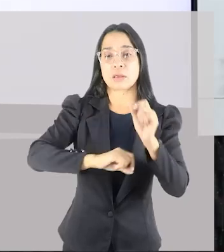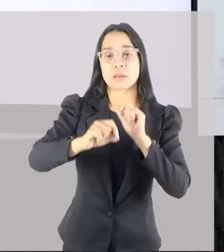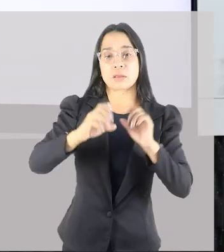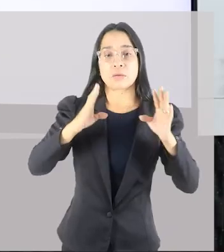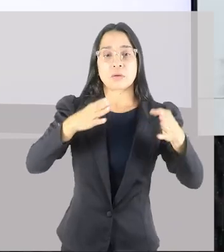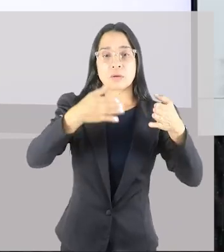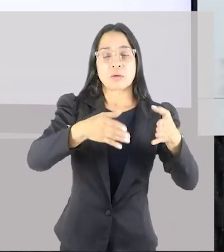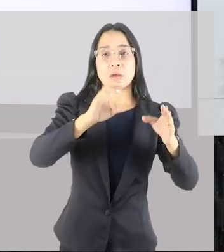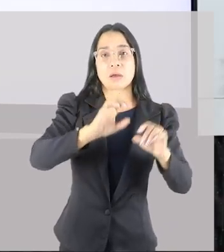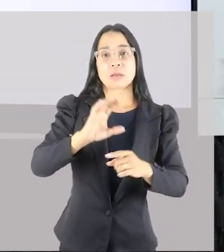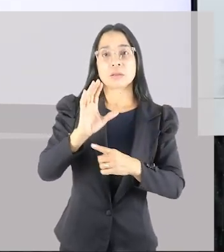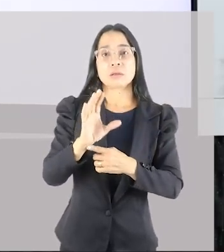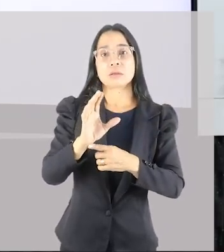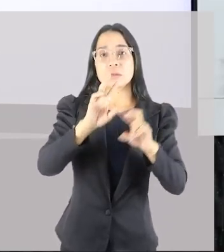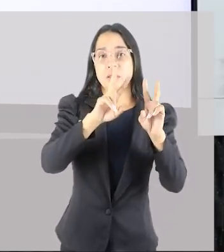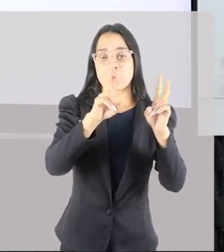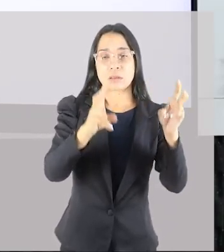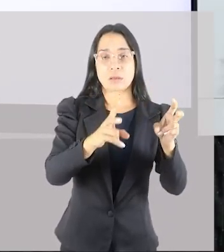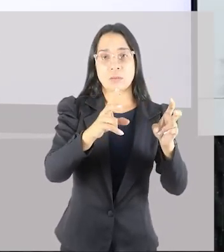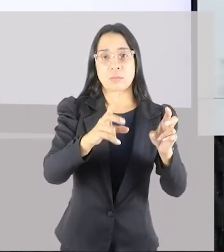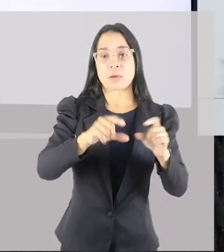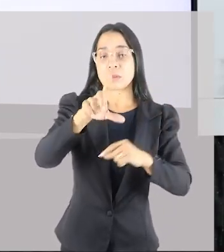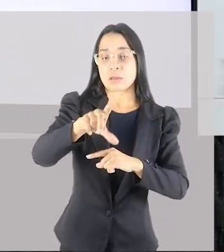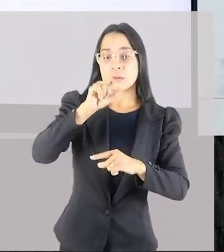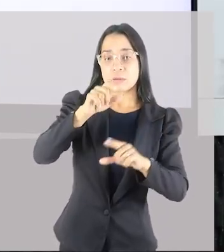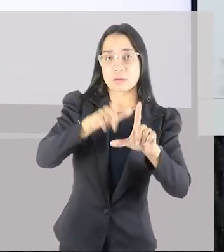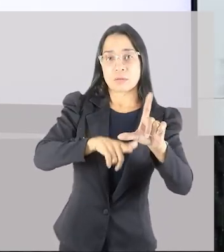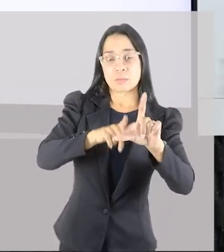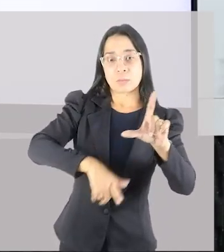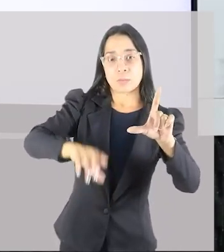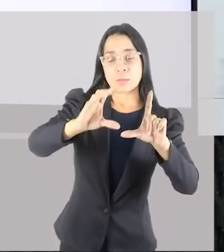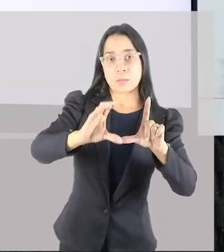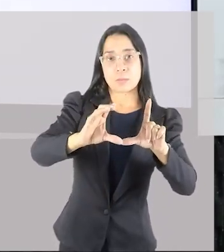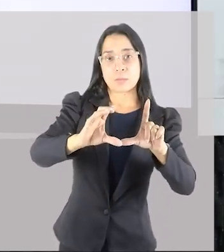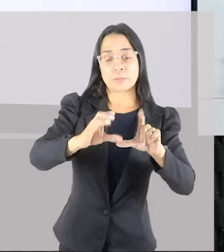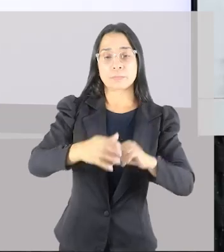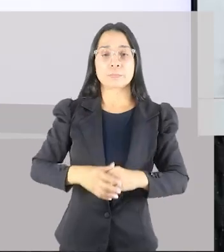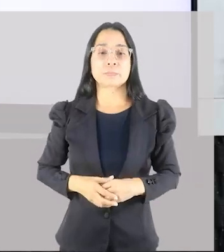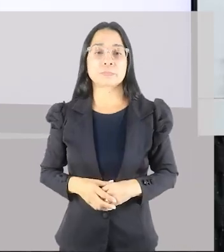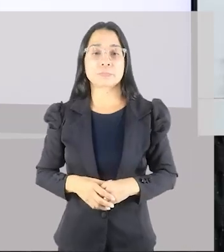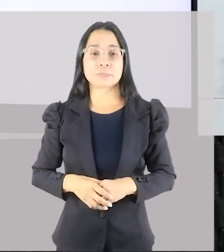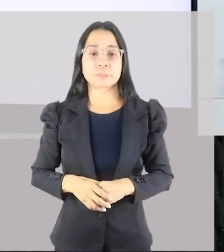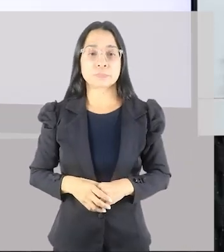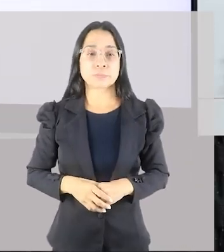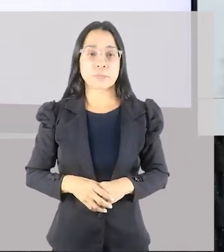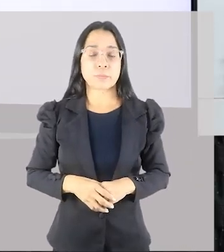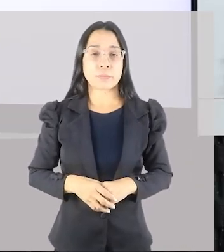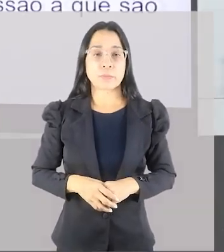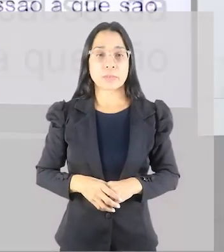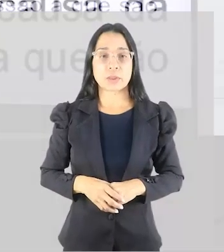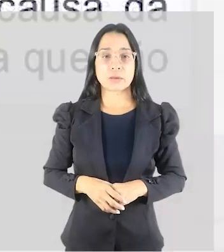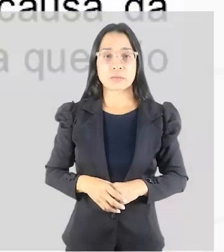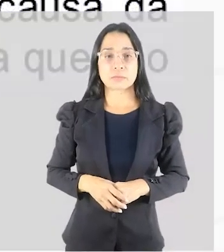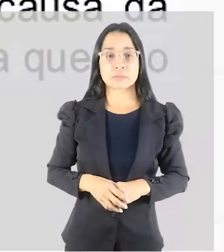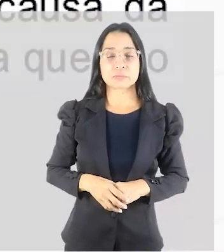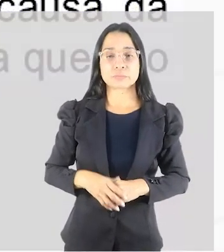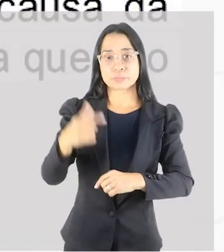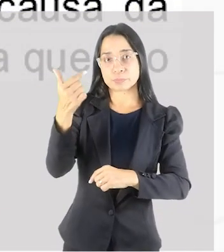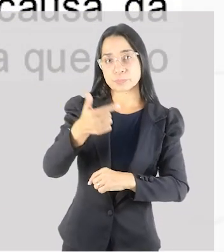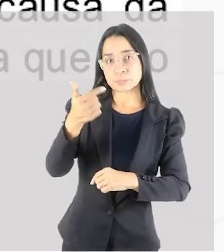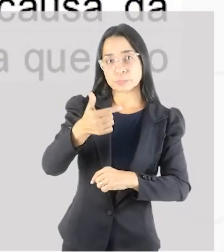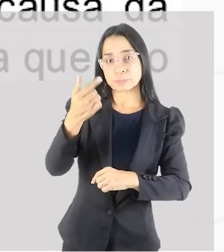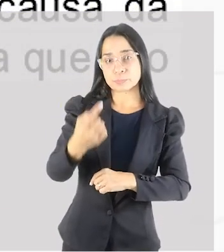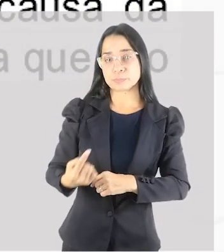e trazê-lo pra gente marque para você a letra C correto Vem comigo que tem mais agora